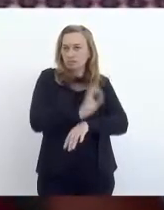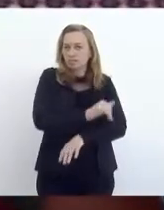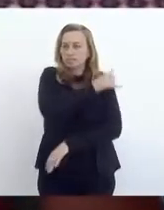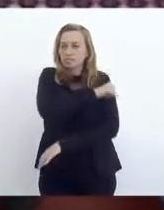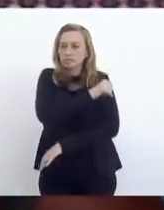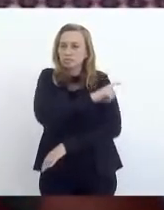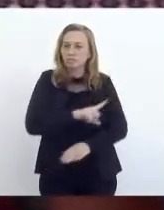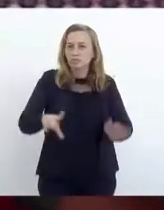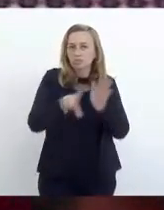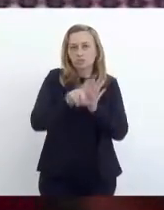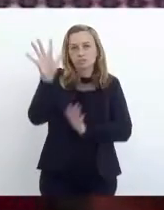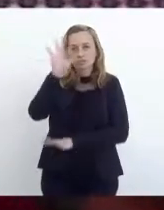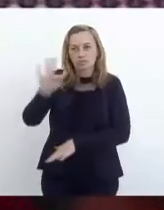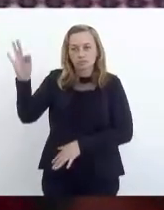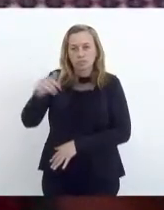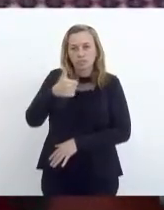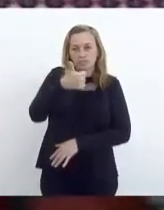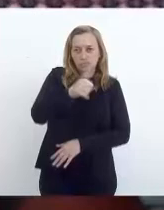à Lei Federal